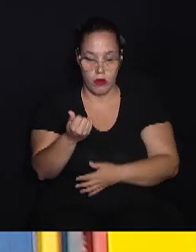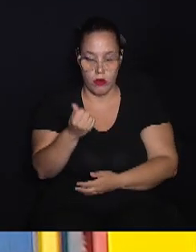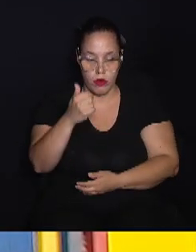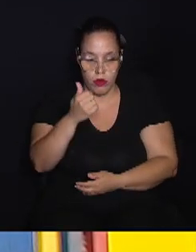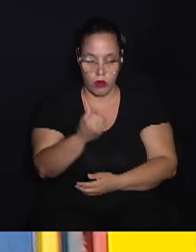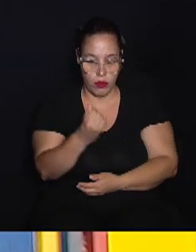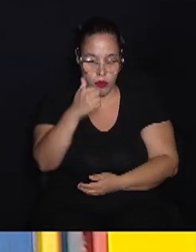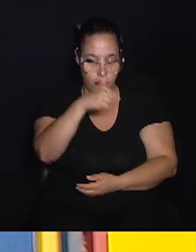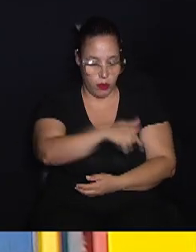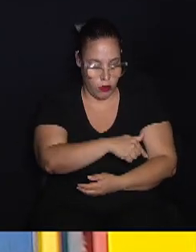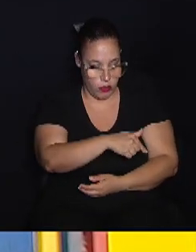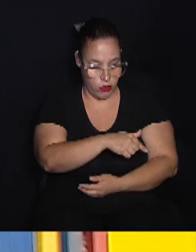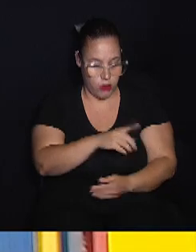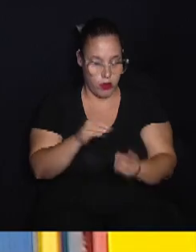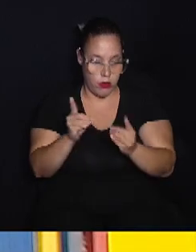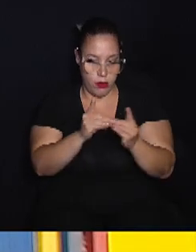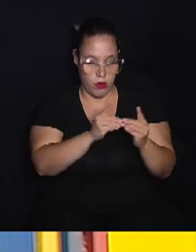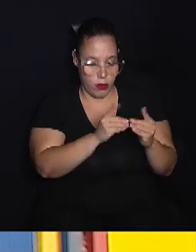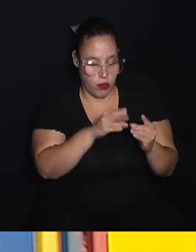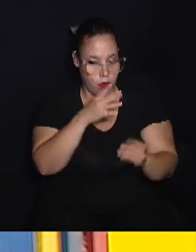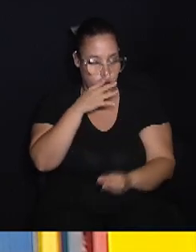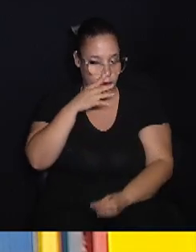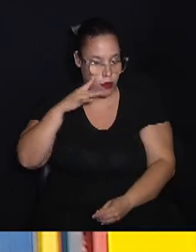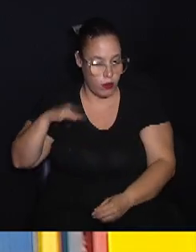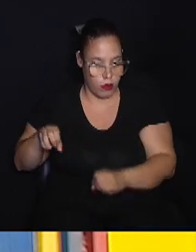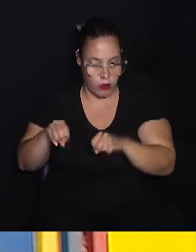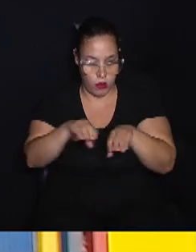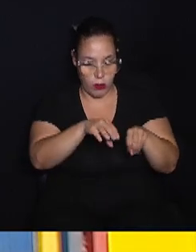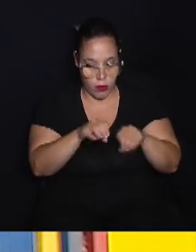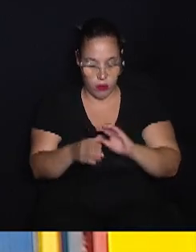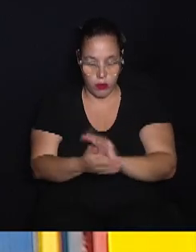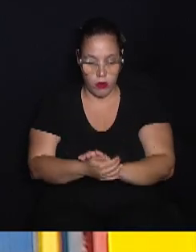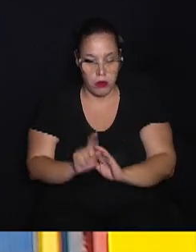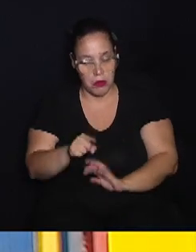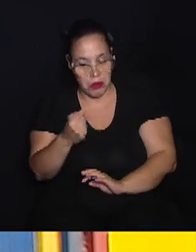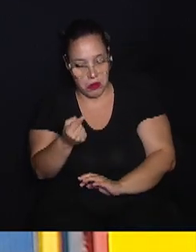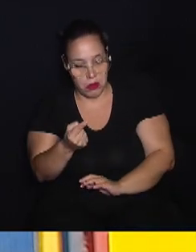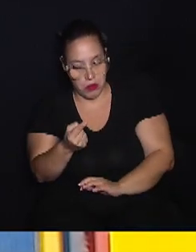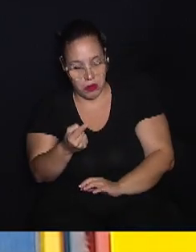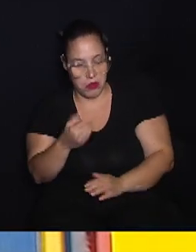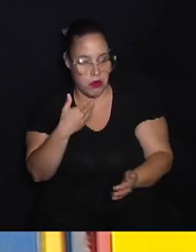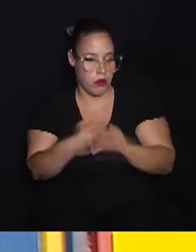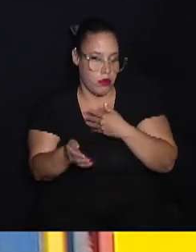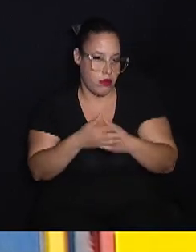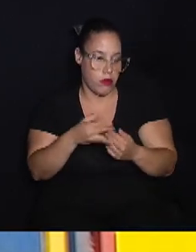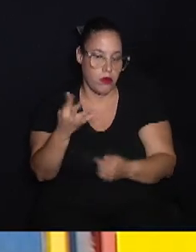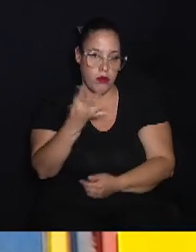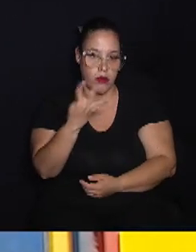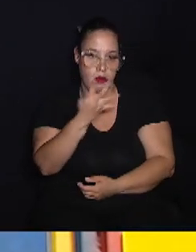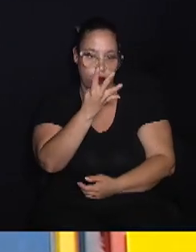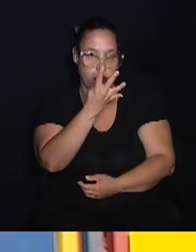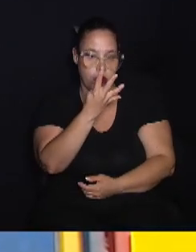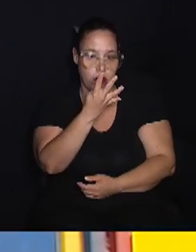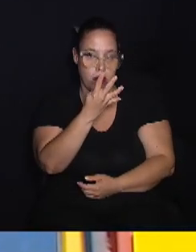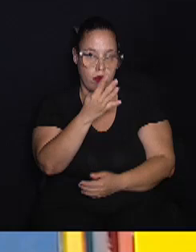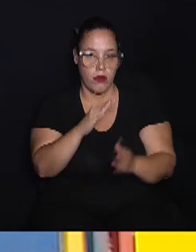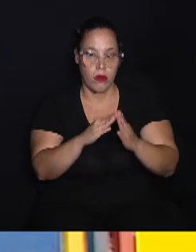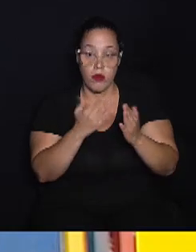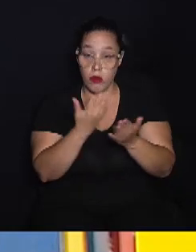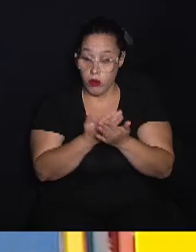unidades que nós temos que atende educação infantil na rede pública Municipal assim como em qualquer uma das 44 unidades